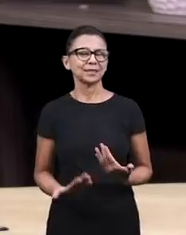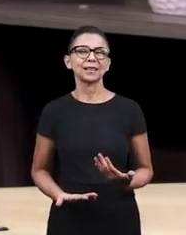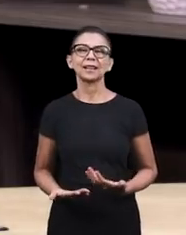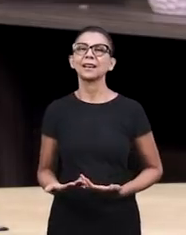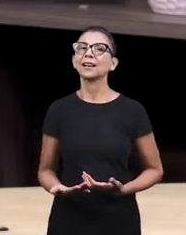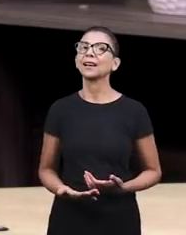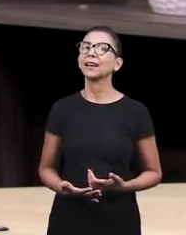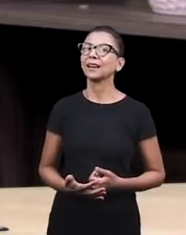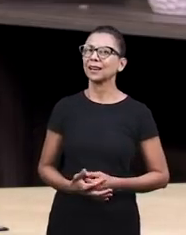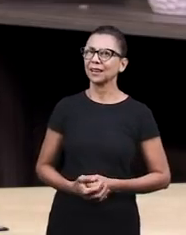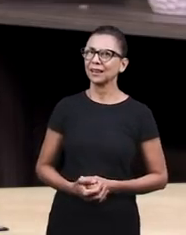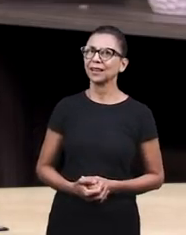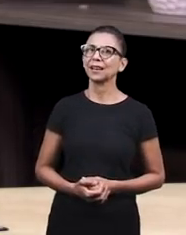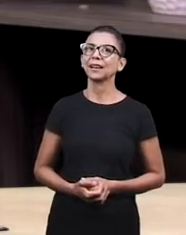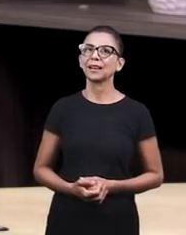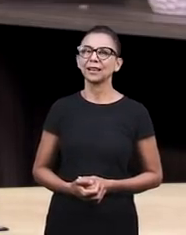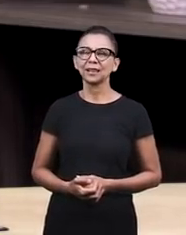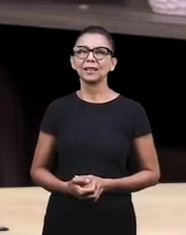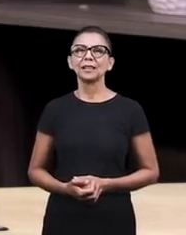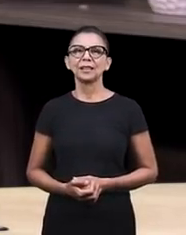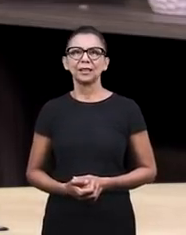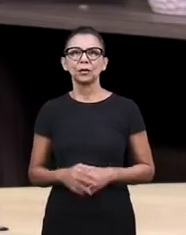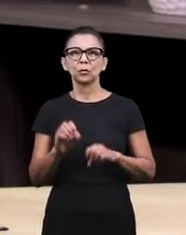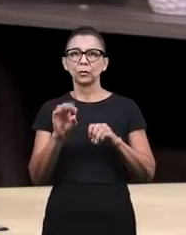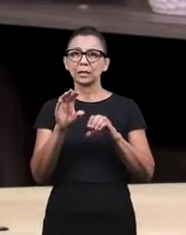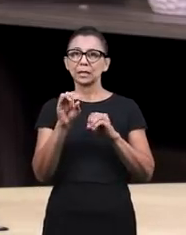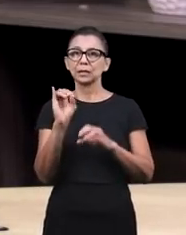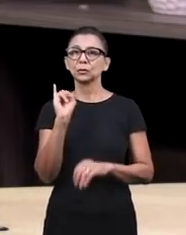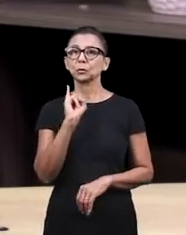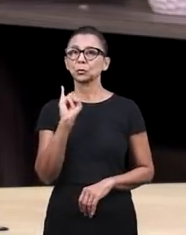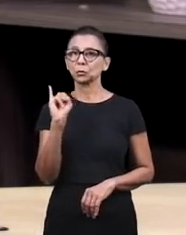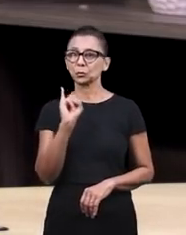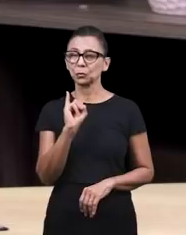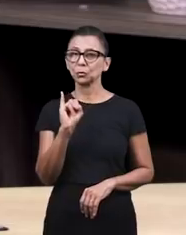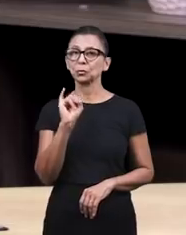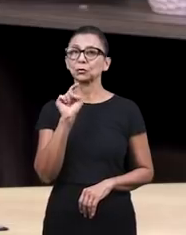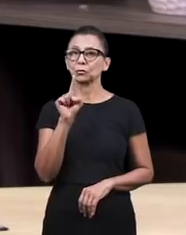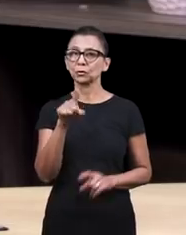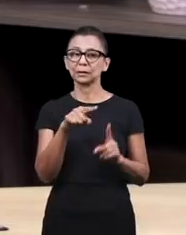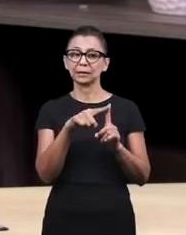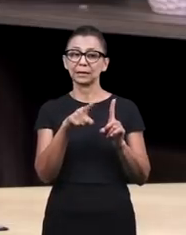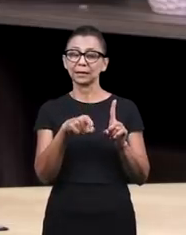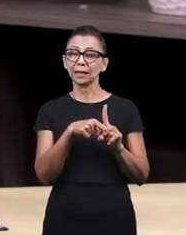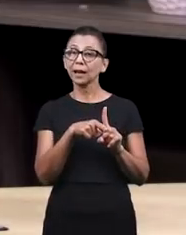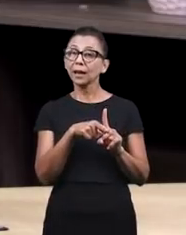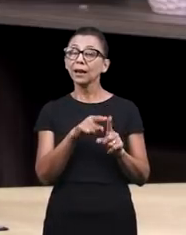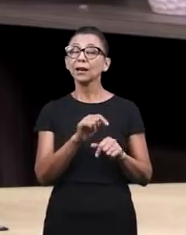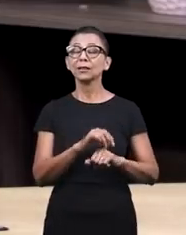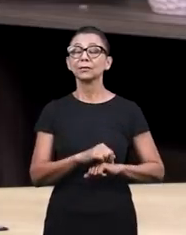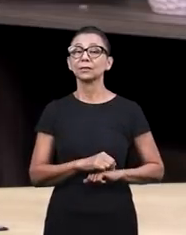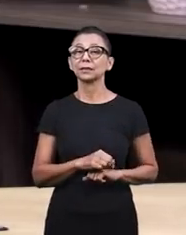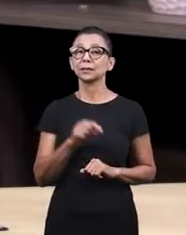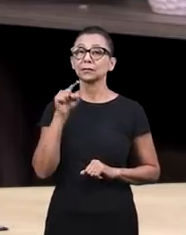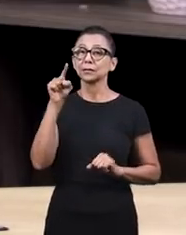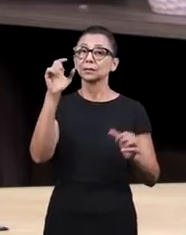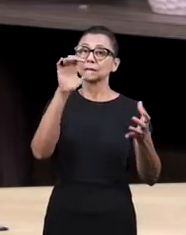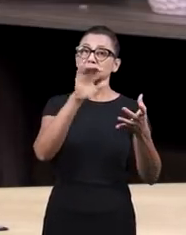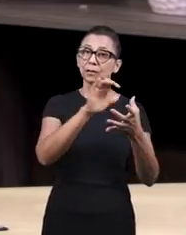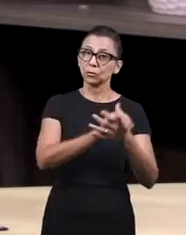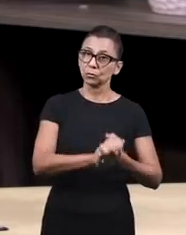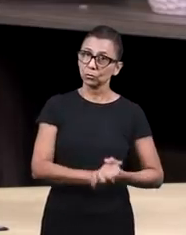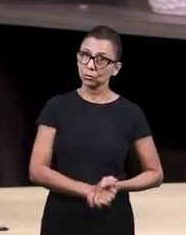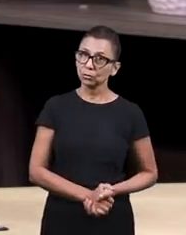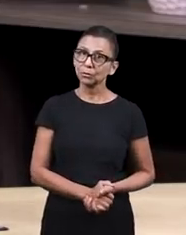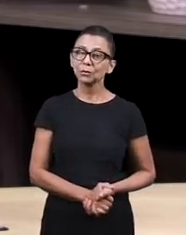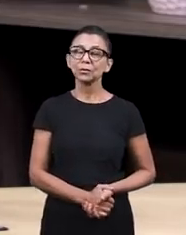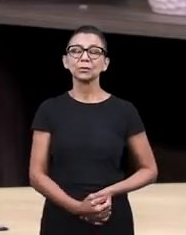que certamente é muito útil para você que está esperando um filho, você que casou, você que está